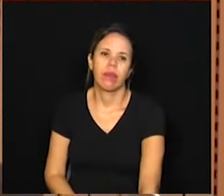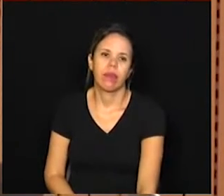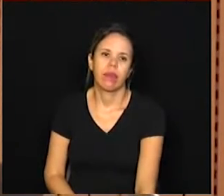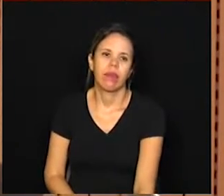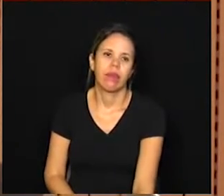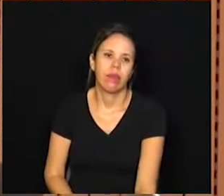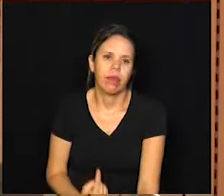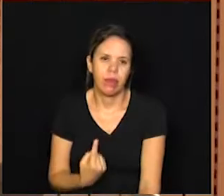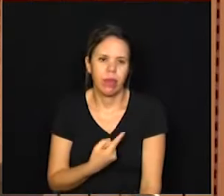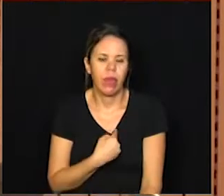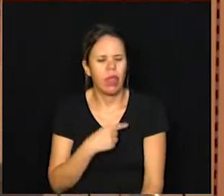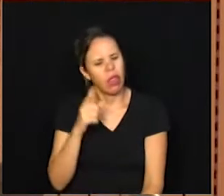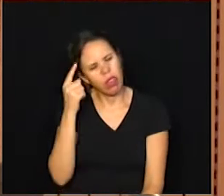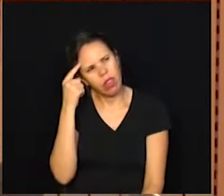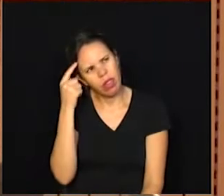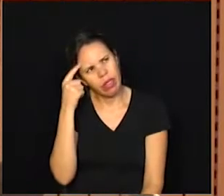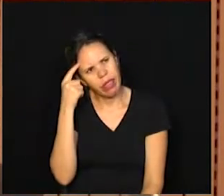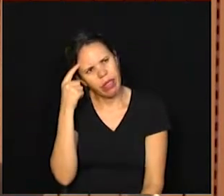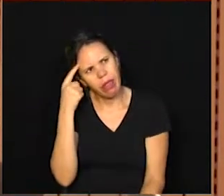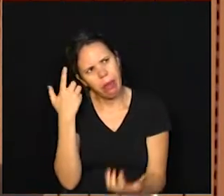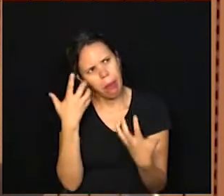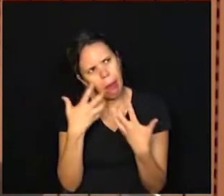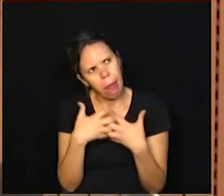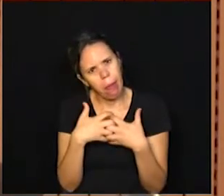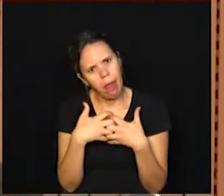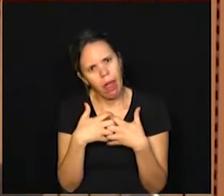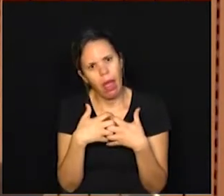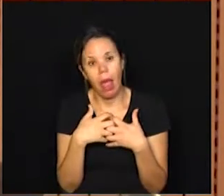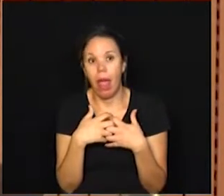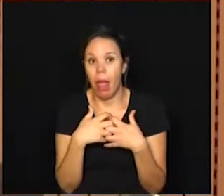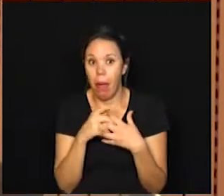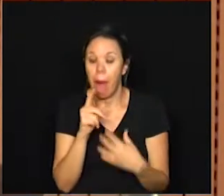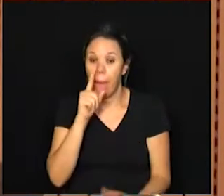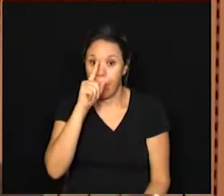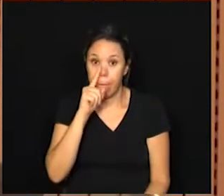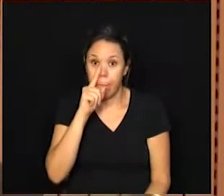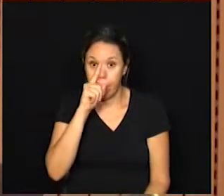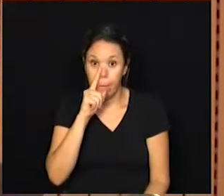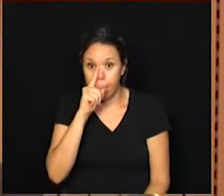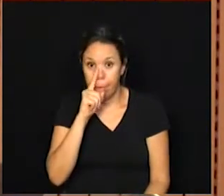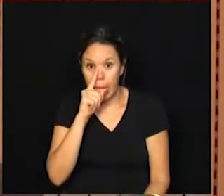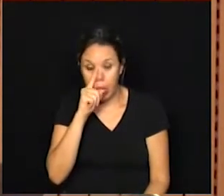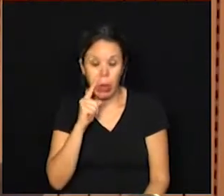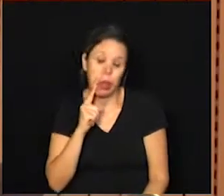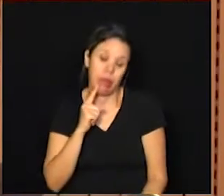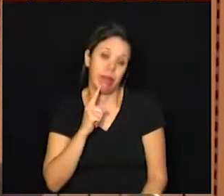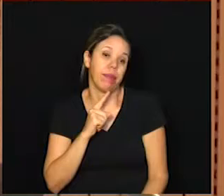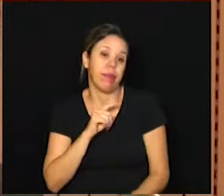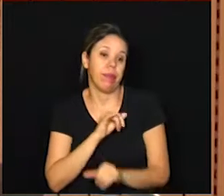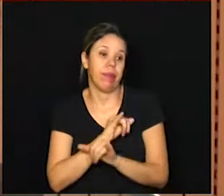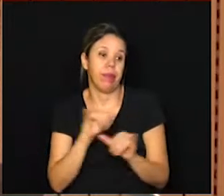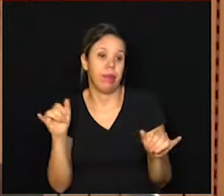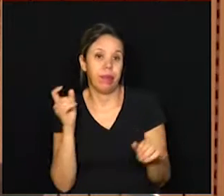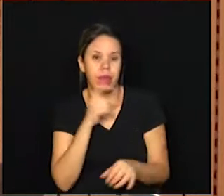nós podemos ter ideia de quão nociva pode ser essa atuação. Nós tivemos aqui no Brasil